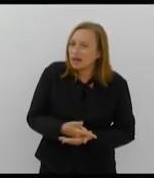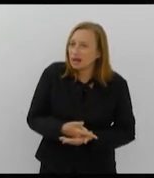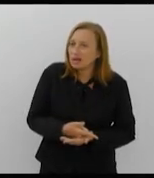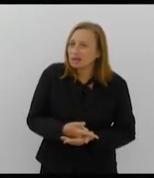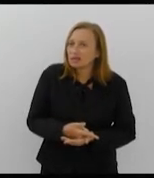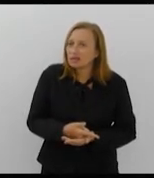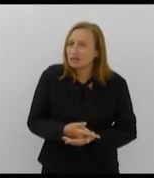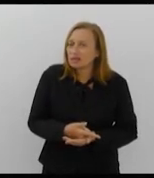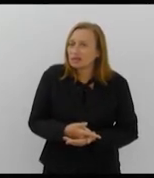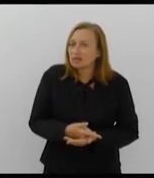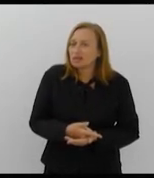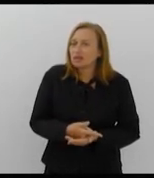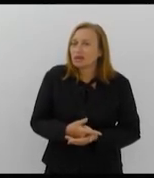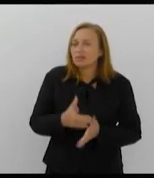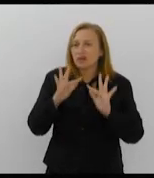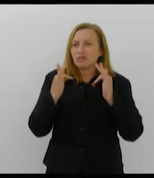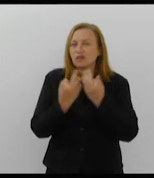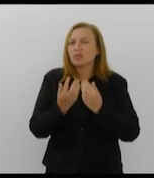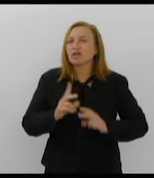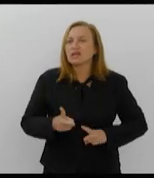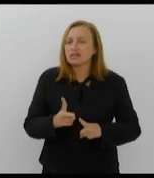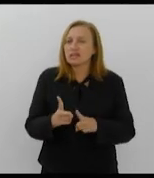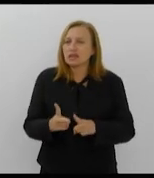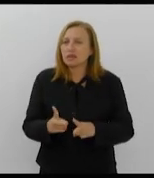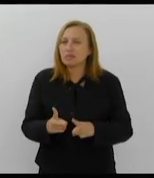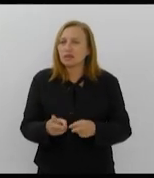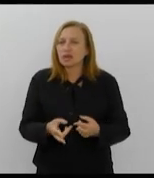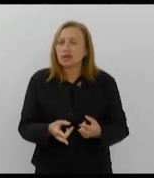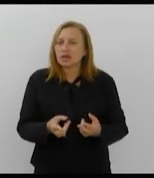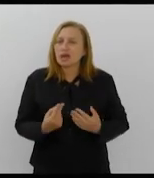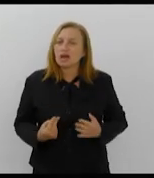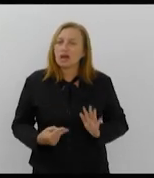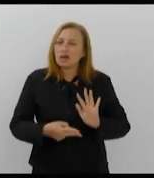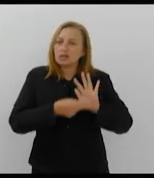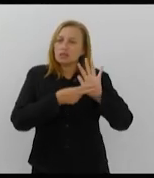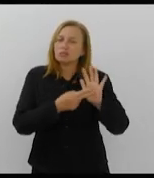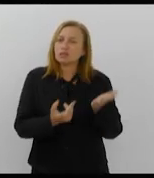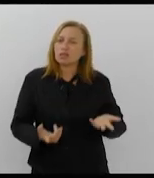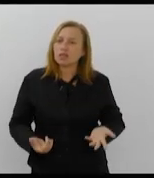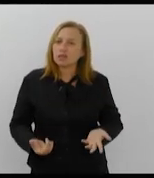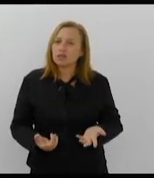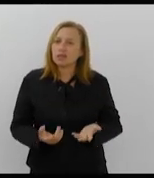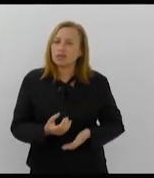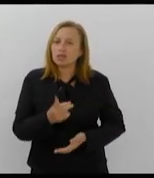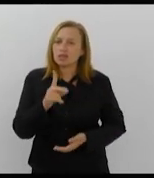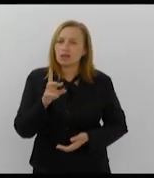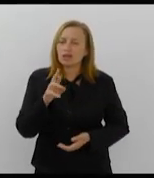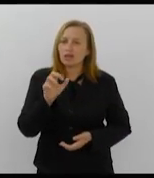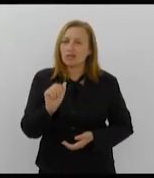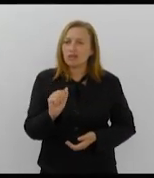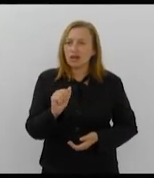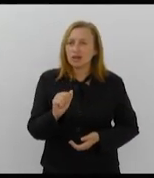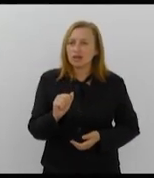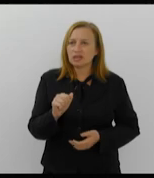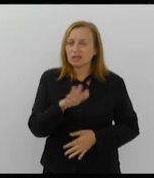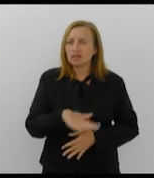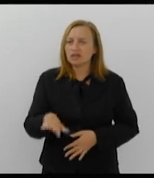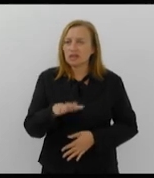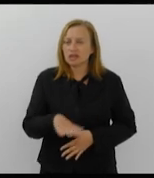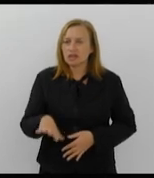Janeiro. Assumir a titularidade da primeira vara de São João de Meriti em fevereiro de 2023, assim